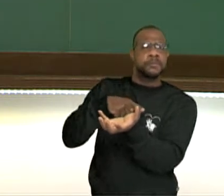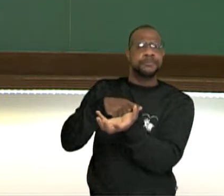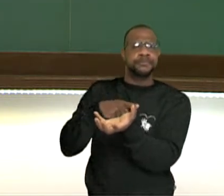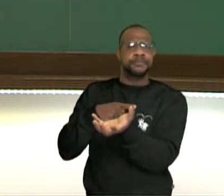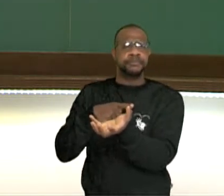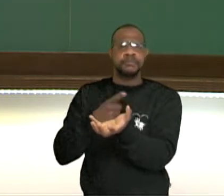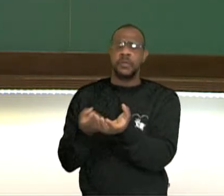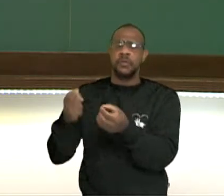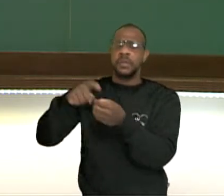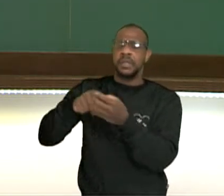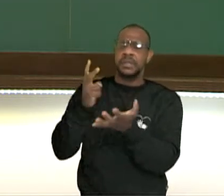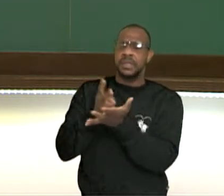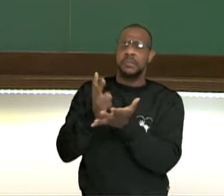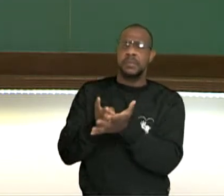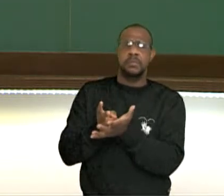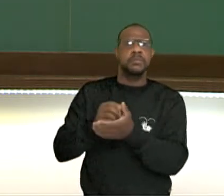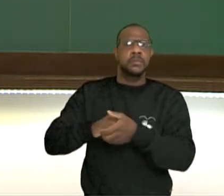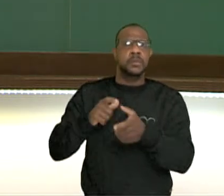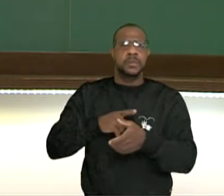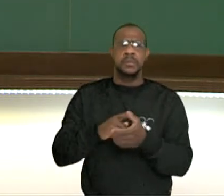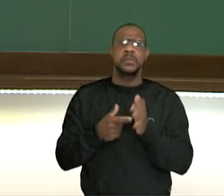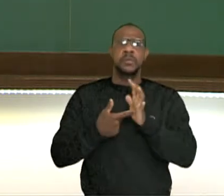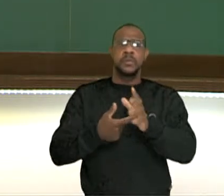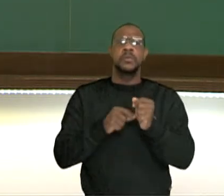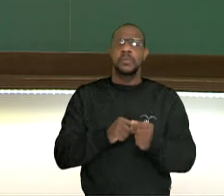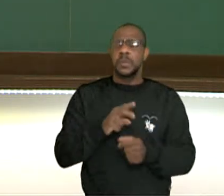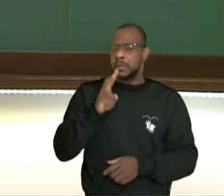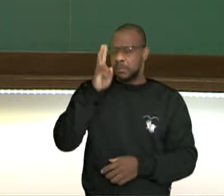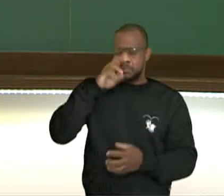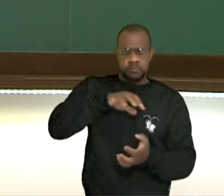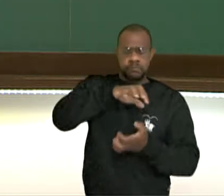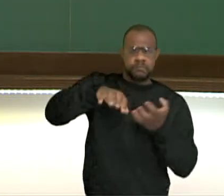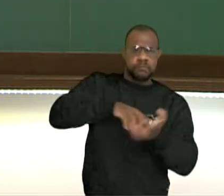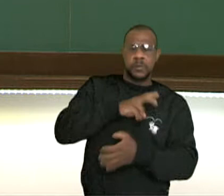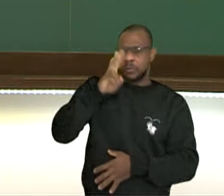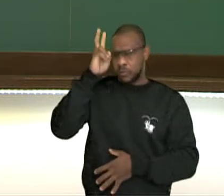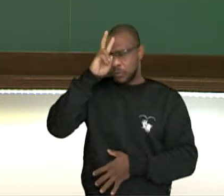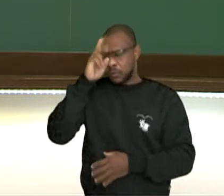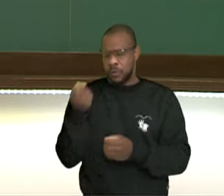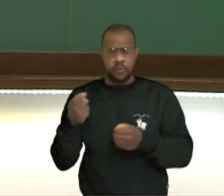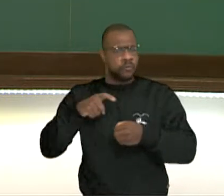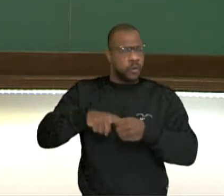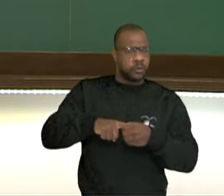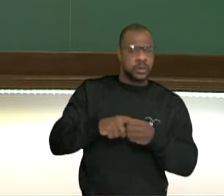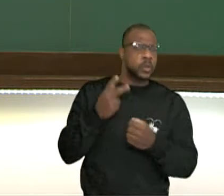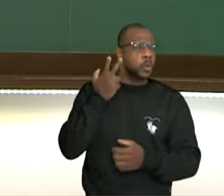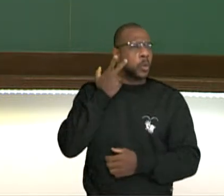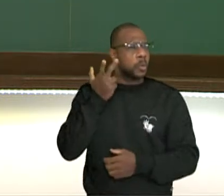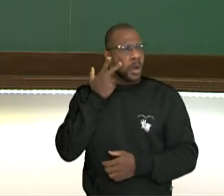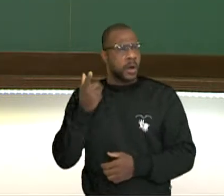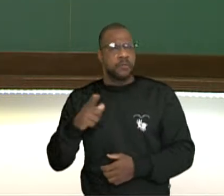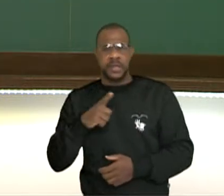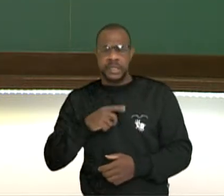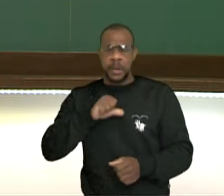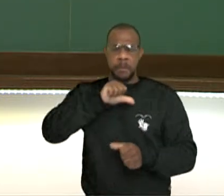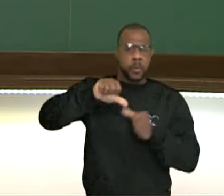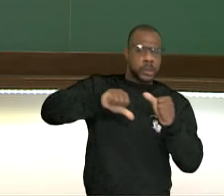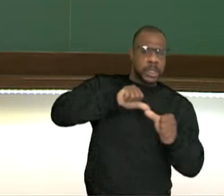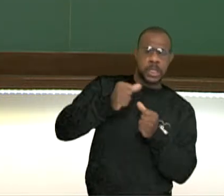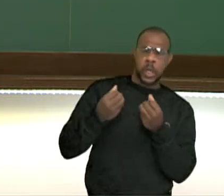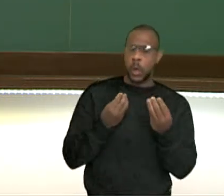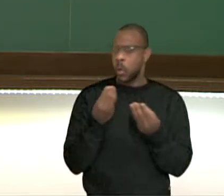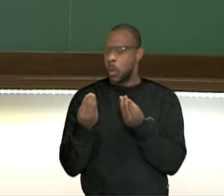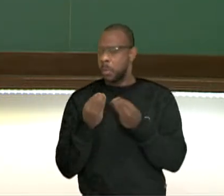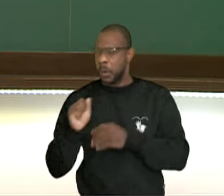né? Considera que após uma revolução histórica, tudo vai voltar ao seu lugar, vai haver essas mudanças, né?